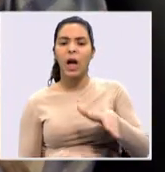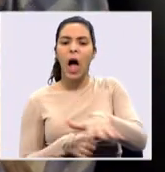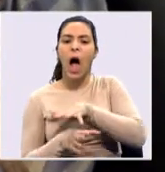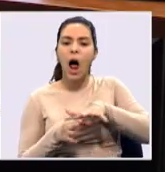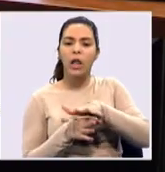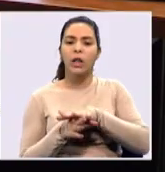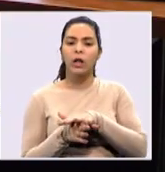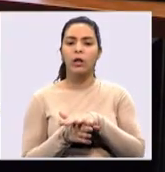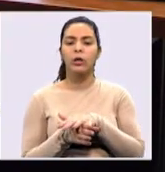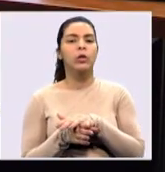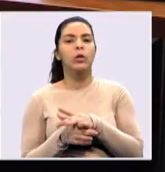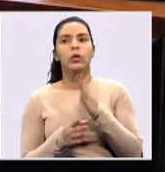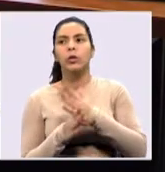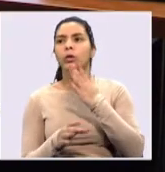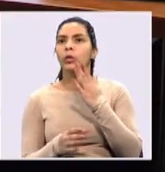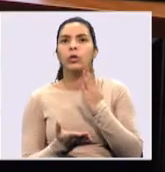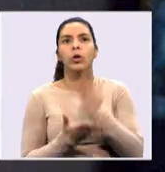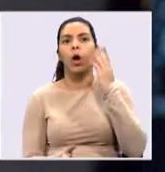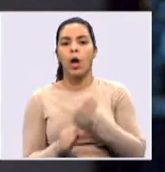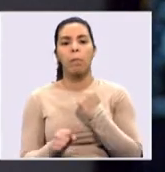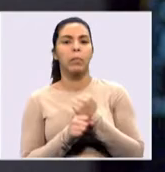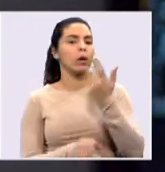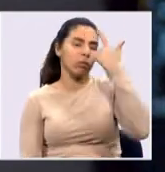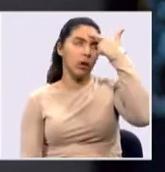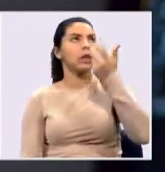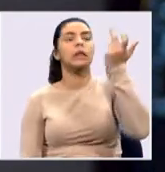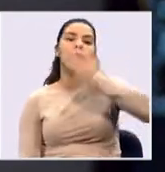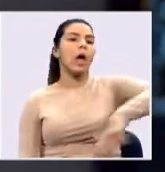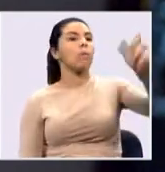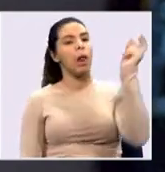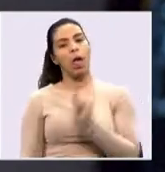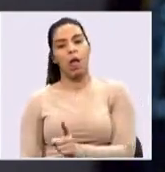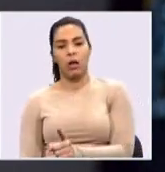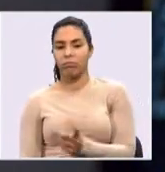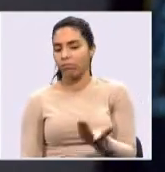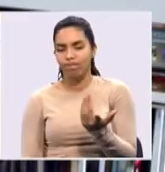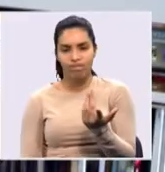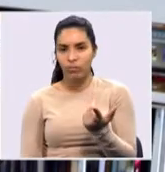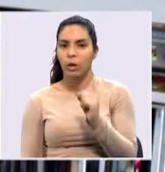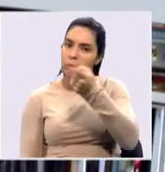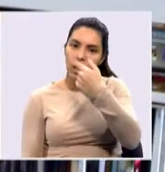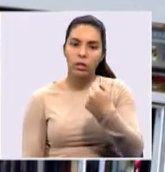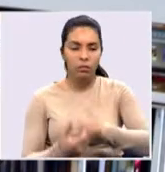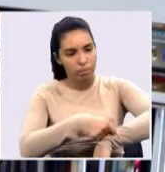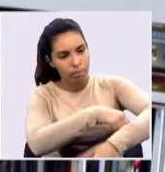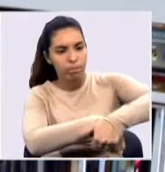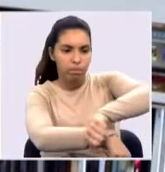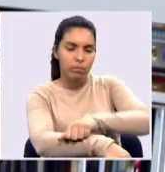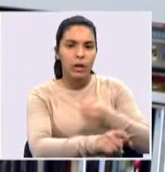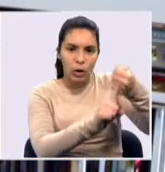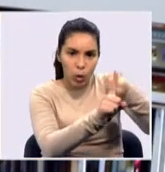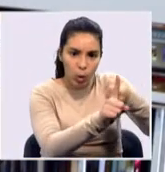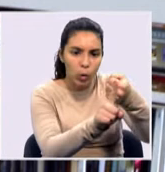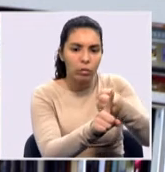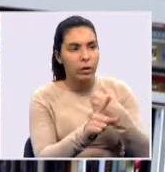Acho que nesta ou em qualquer área já não existem empregos para a vida e as pessoas têm que ter isso em mente e têm que ir à